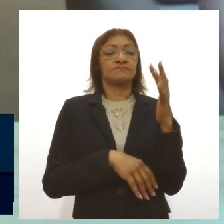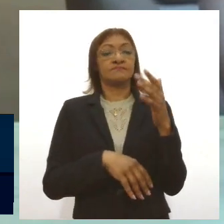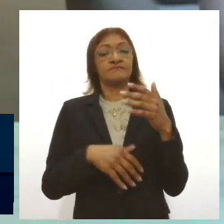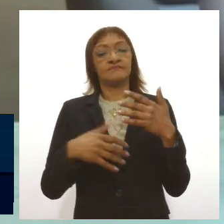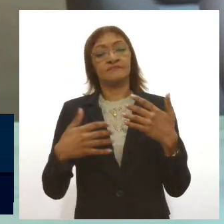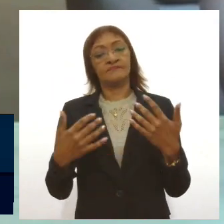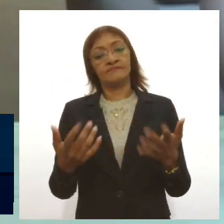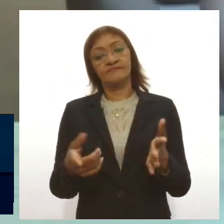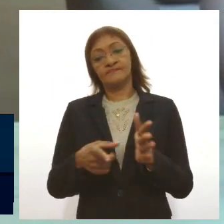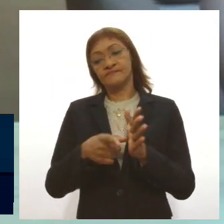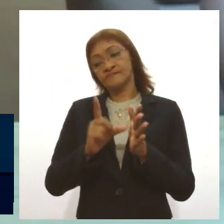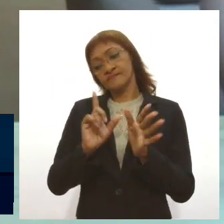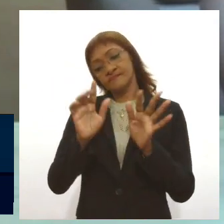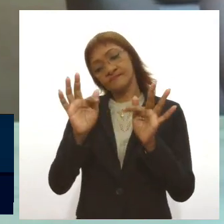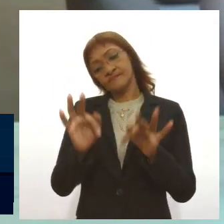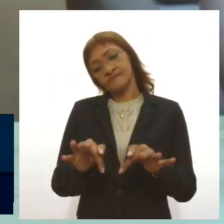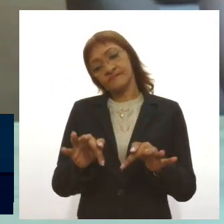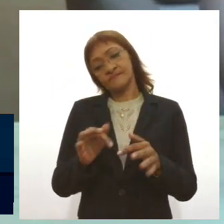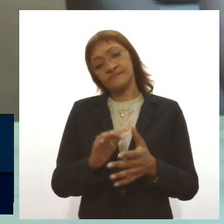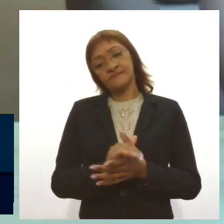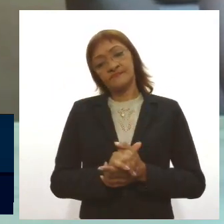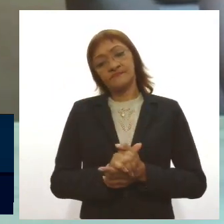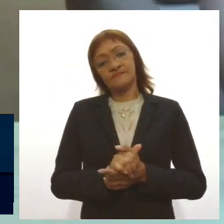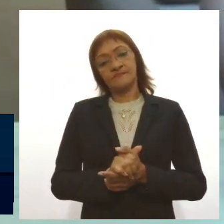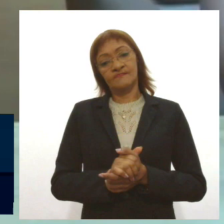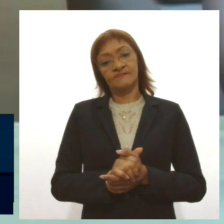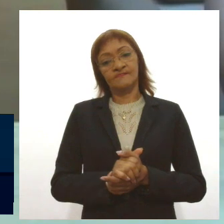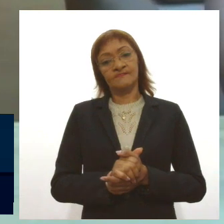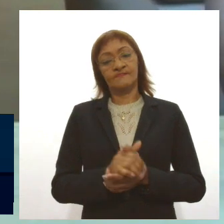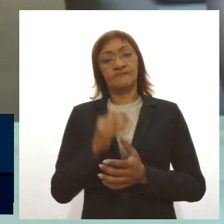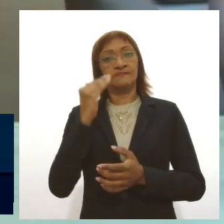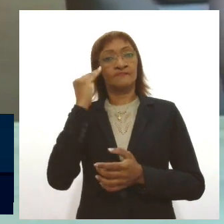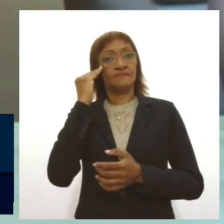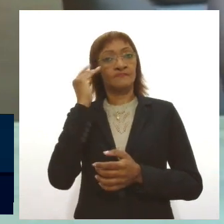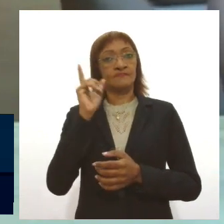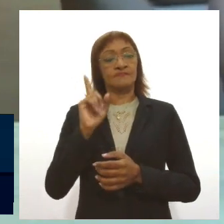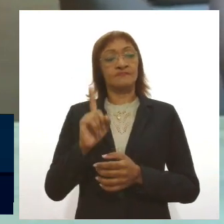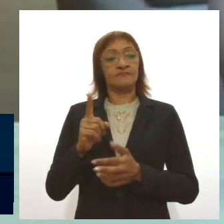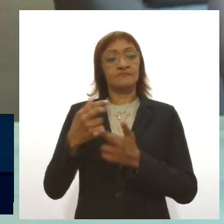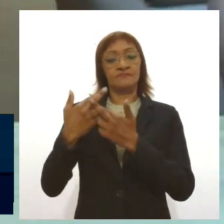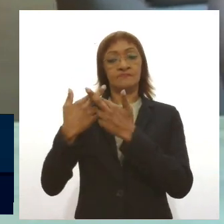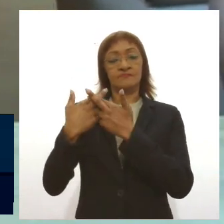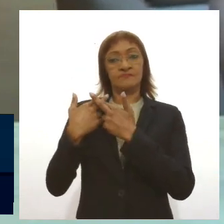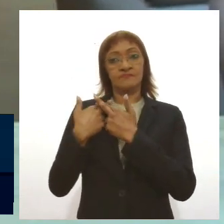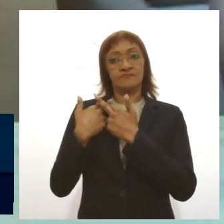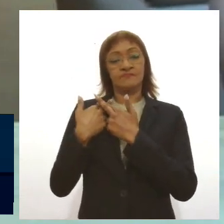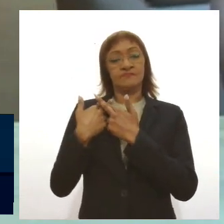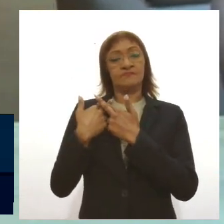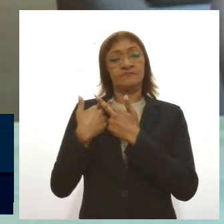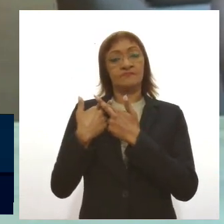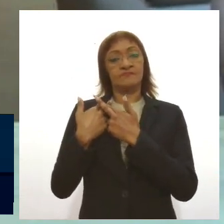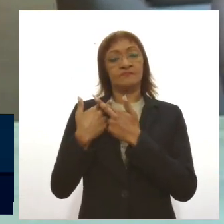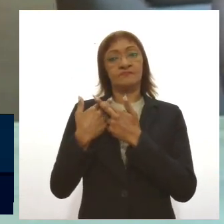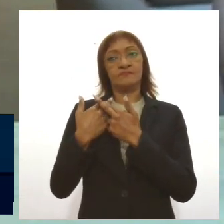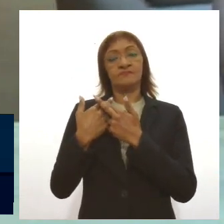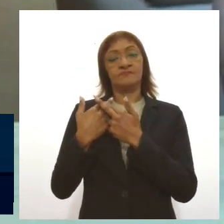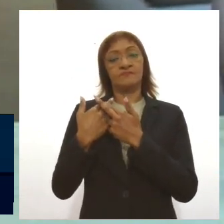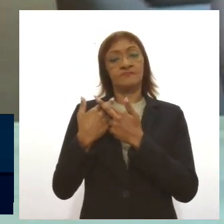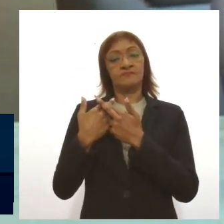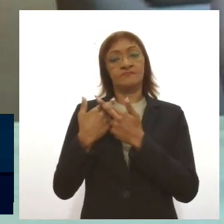E, para finalizar, eu não sei se o órgão responsável é o que Vossa Excelência, né, Vossa